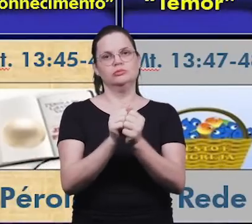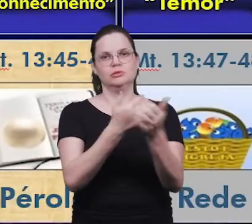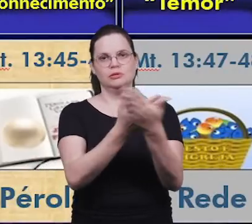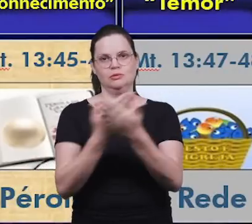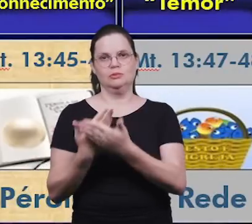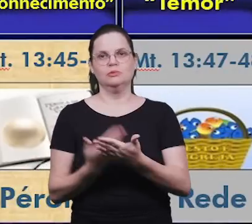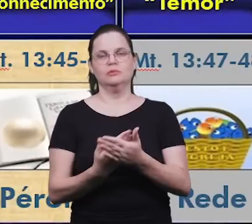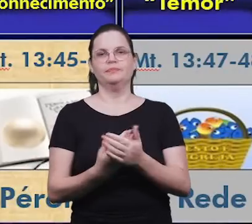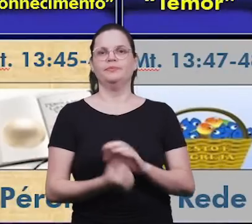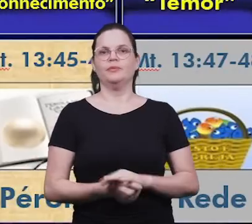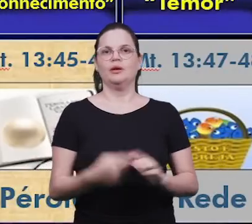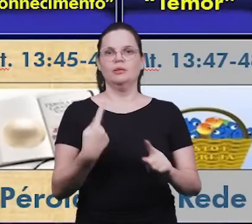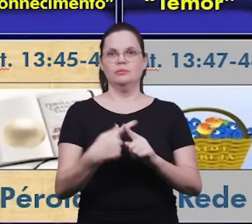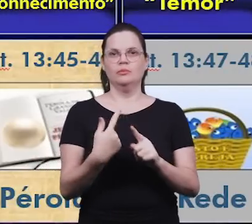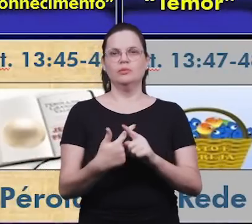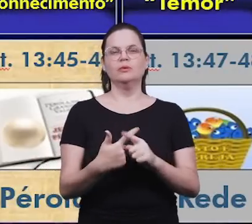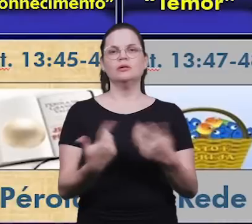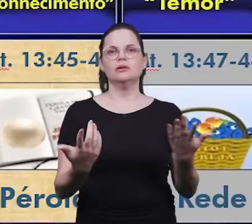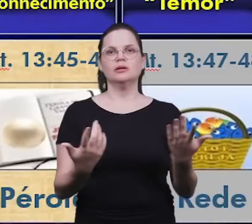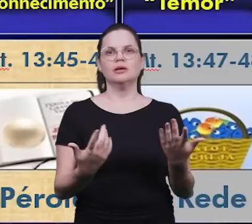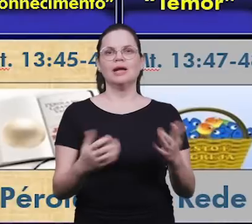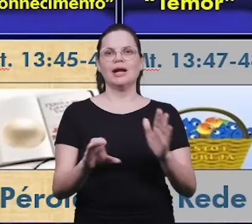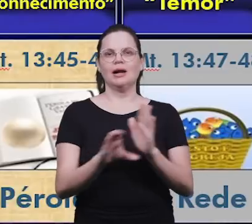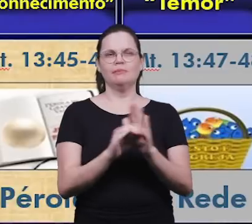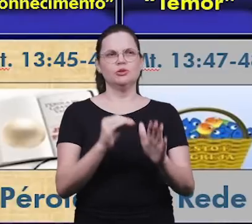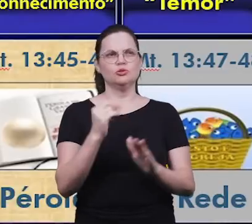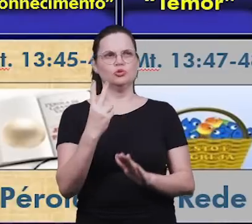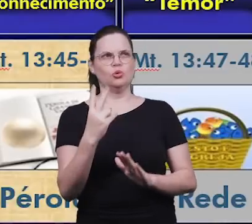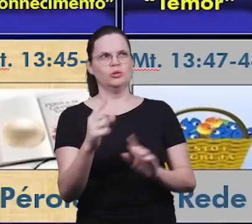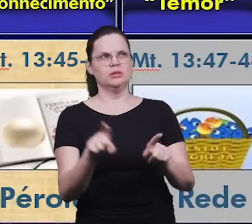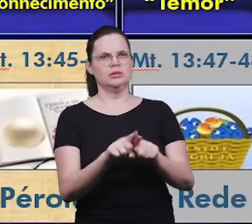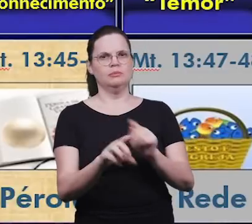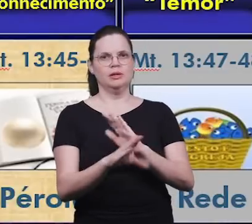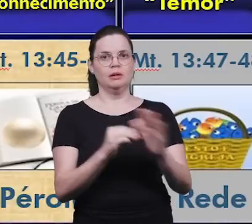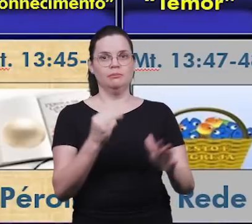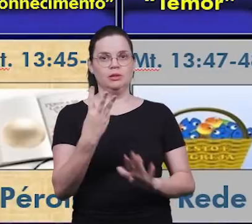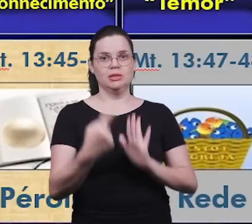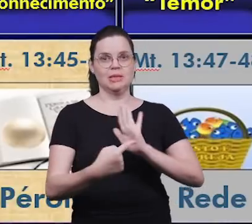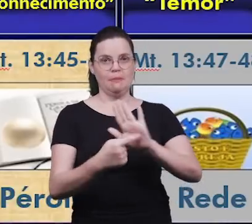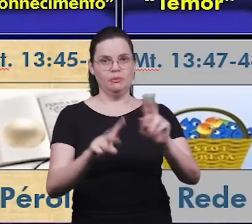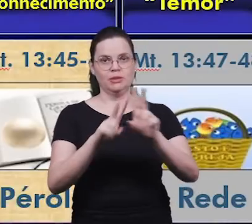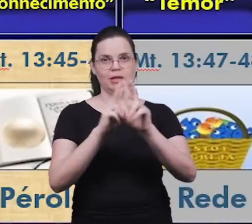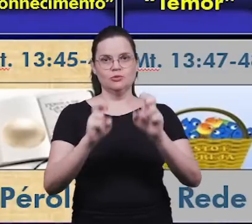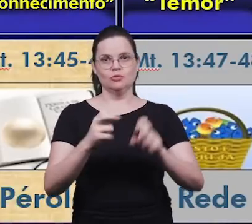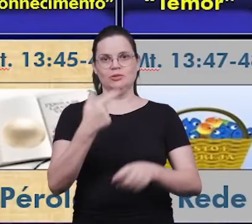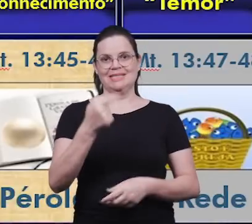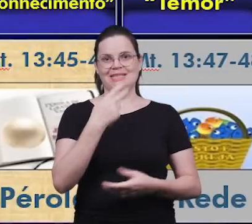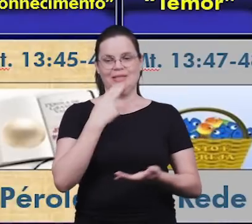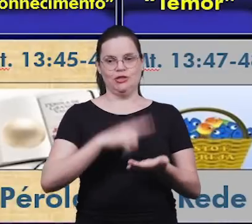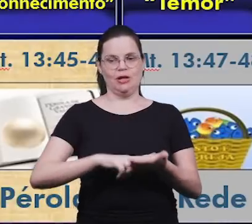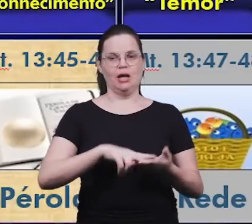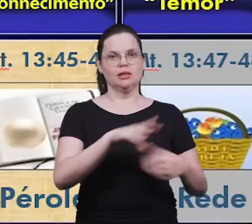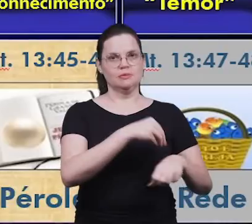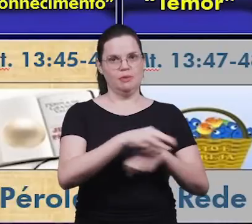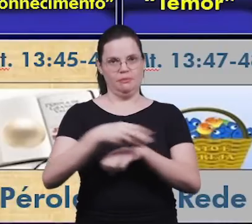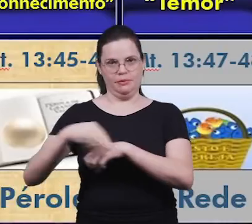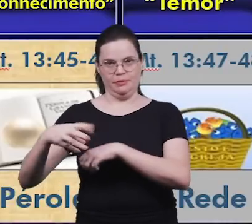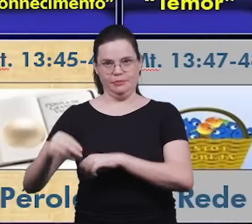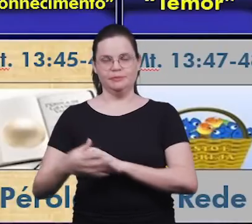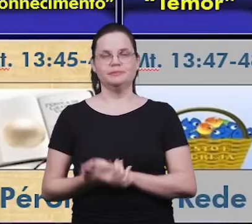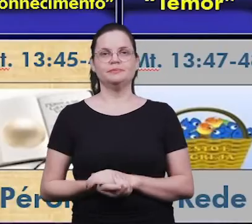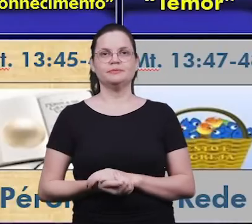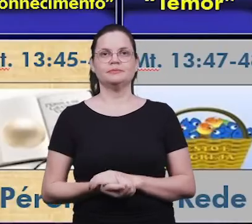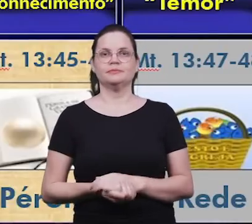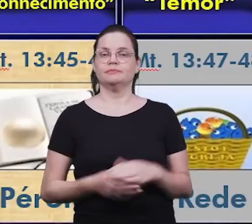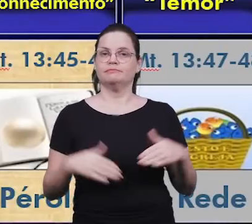capítulo 3. Aliás, os capítulos 2 e 3 do Apocalipse é que trazem as 7 cartas. Então, a partir desse pressuposto, disso